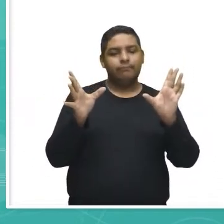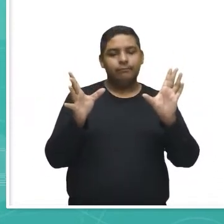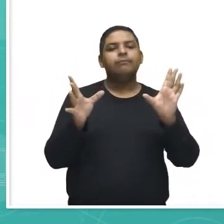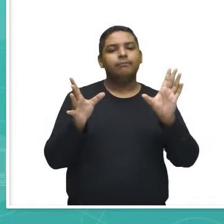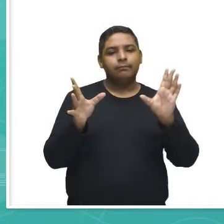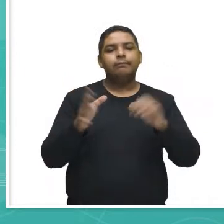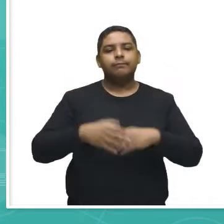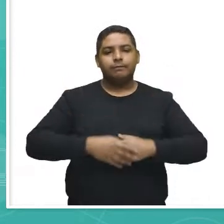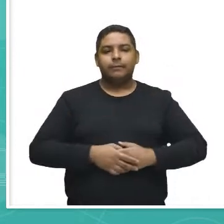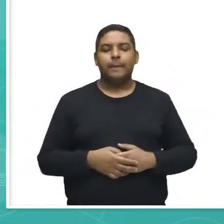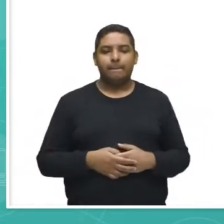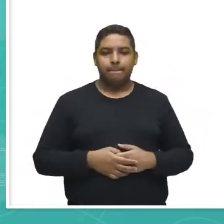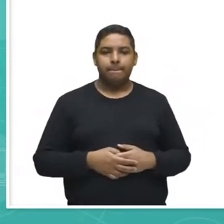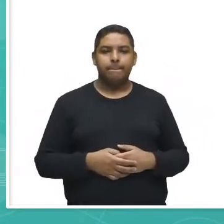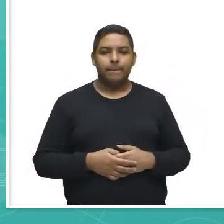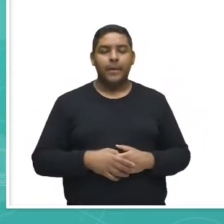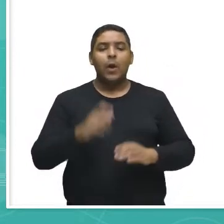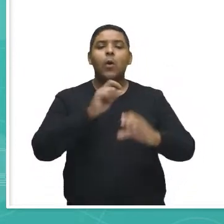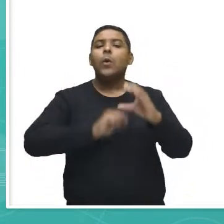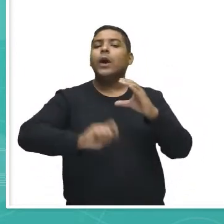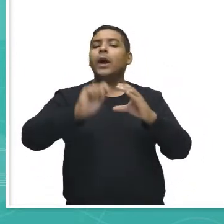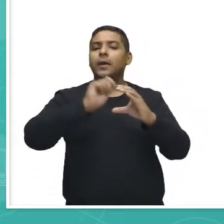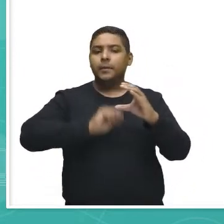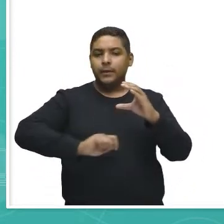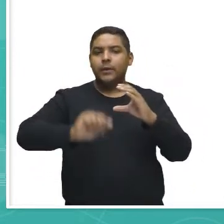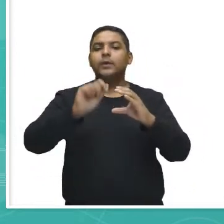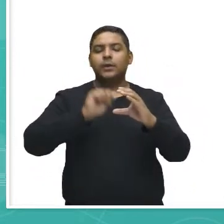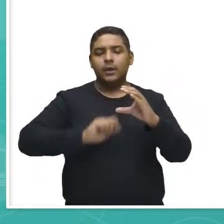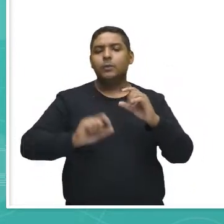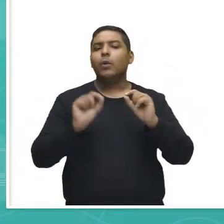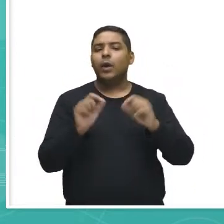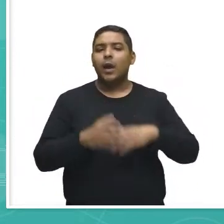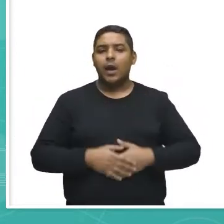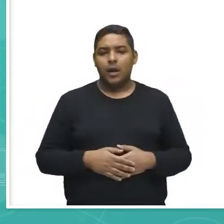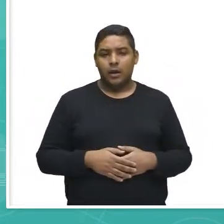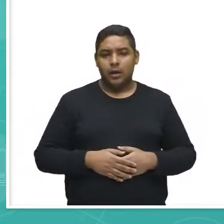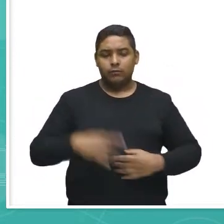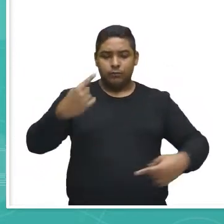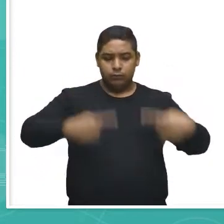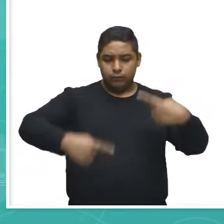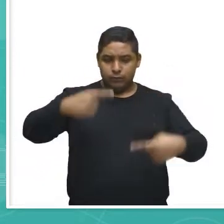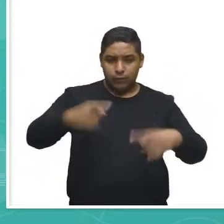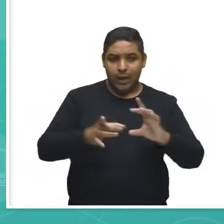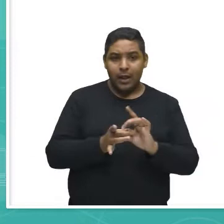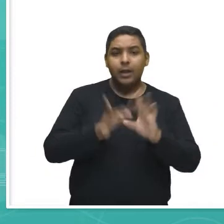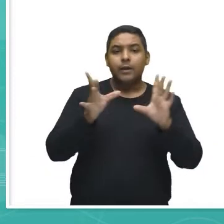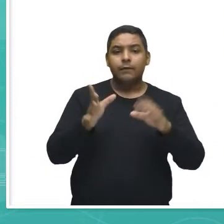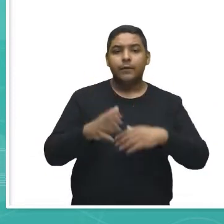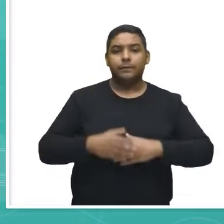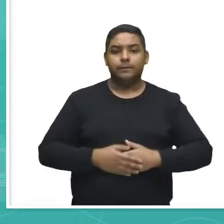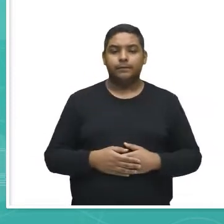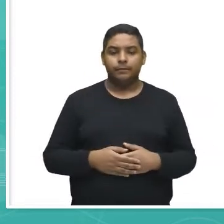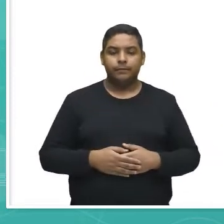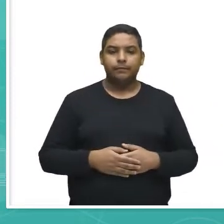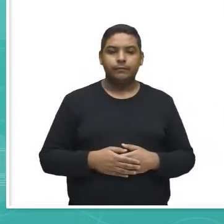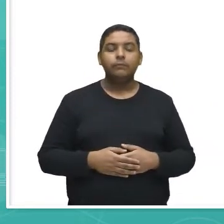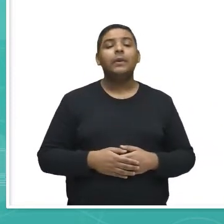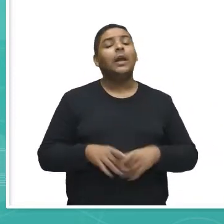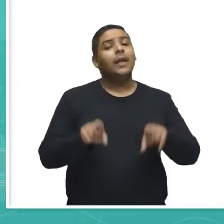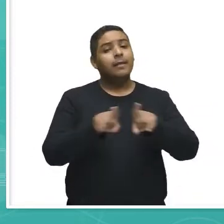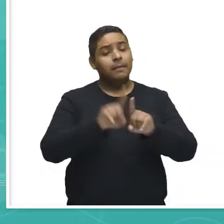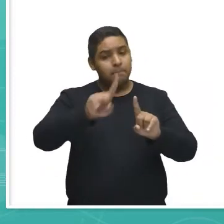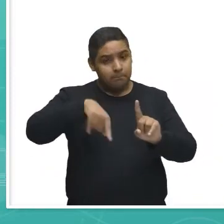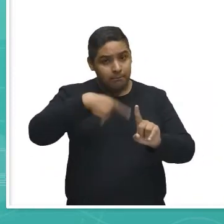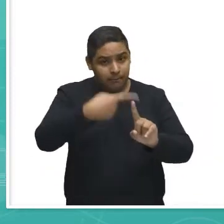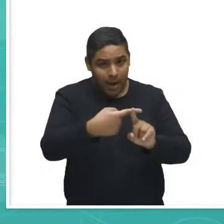o capitalismo, gente, vai estar ligado a essa livre concorrência e também a livre iniciativa.